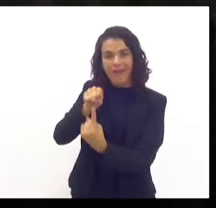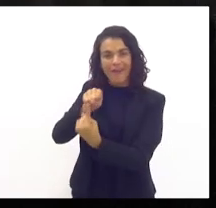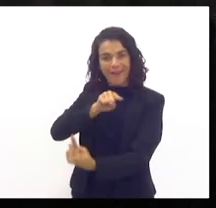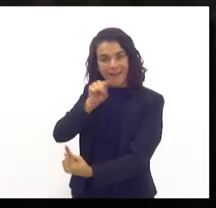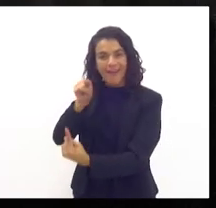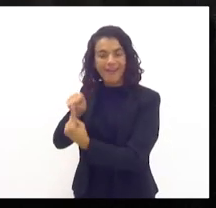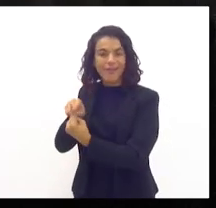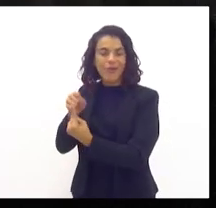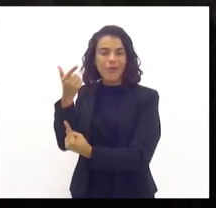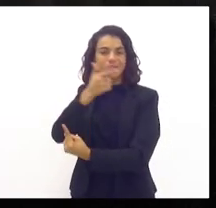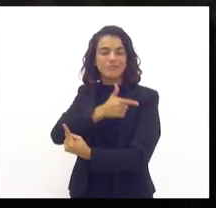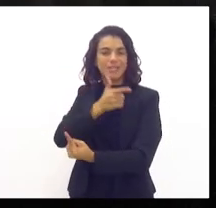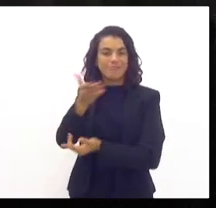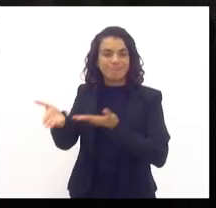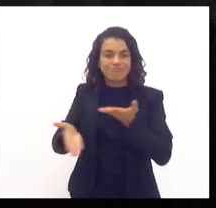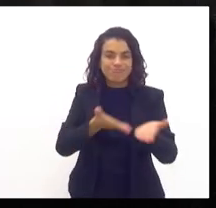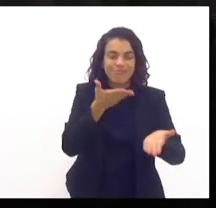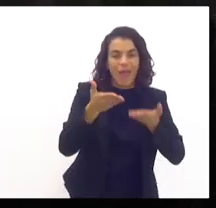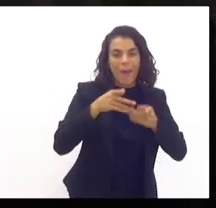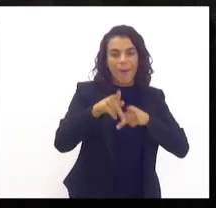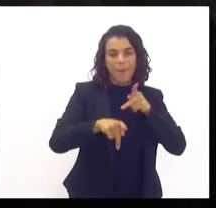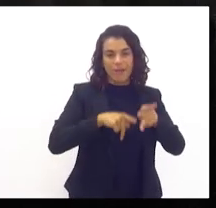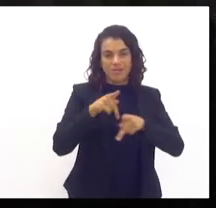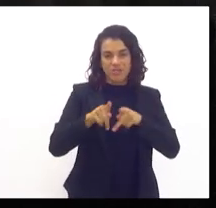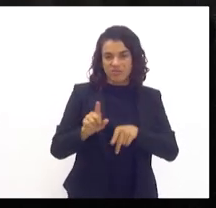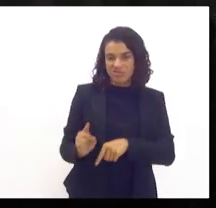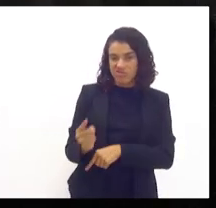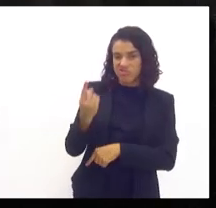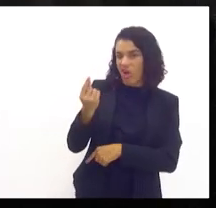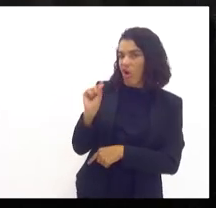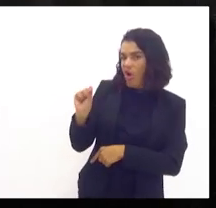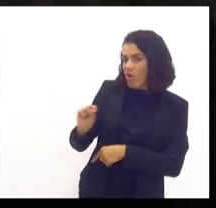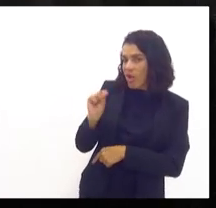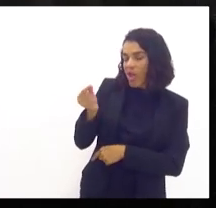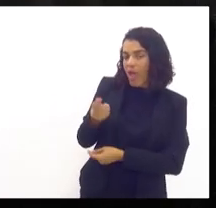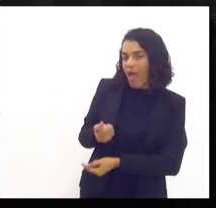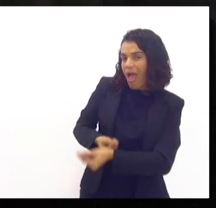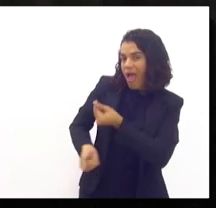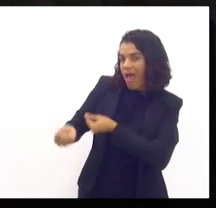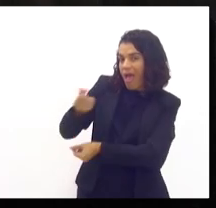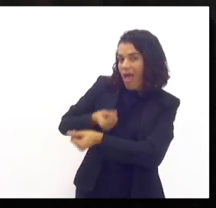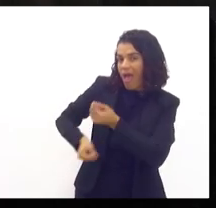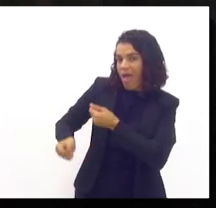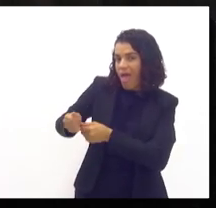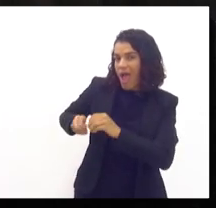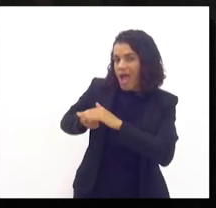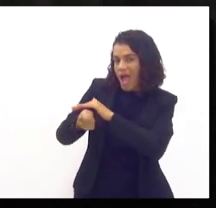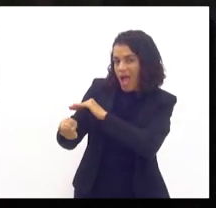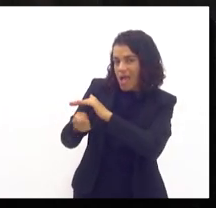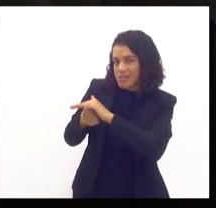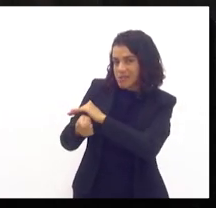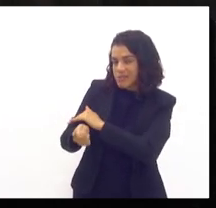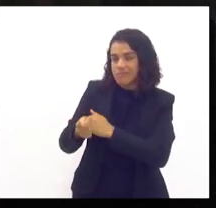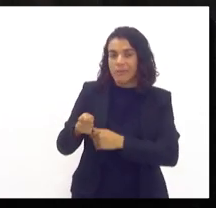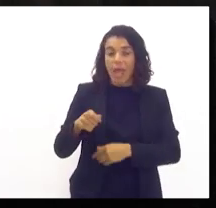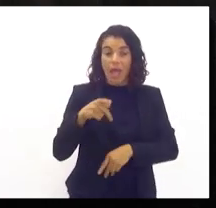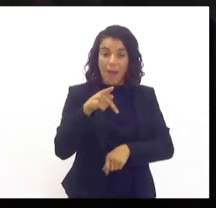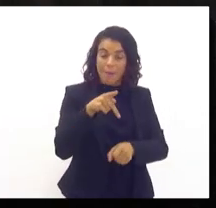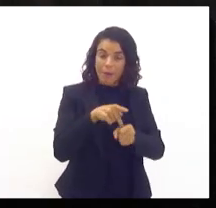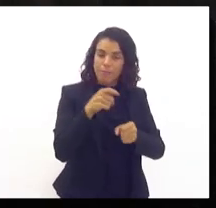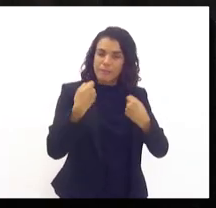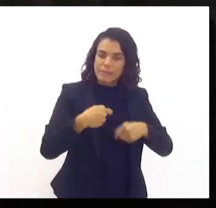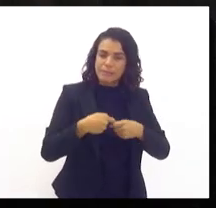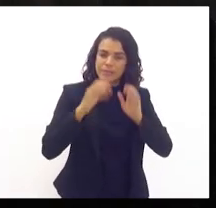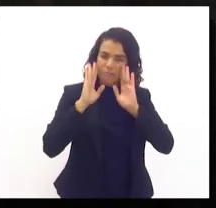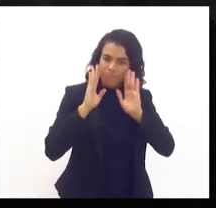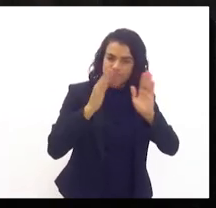à população e não apenas aos lucros de seus acionistas. A Petrobras deve atender